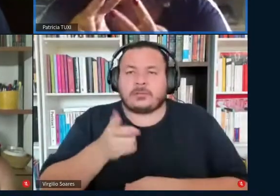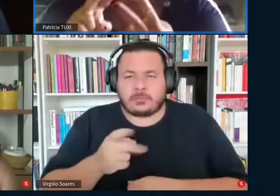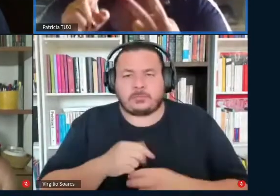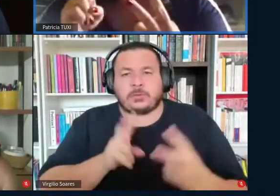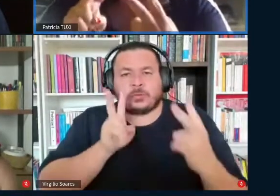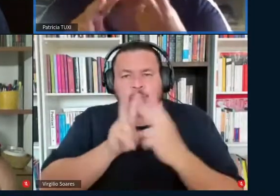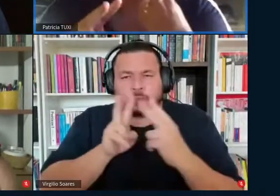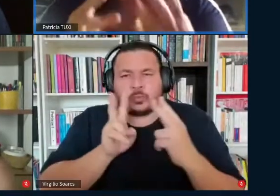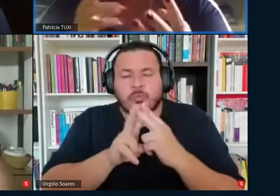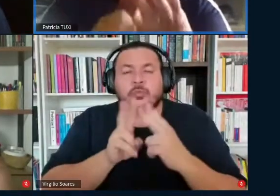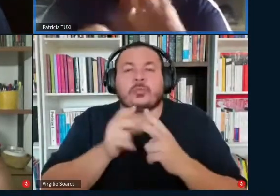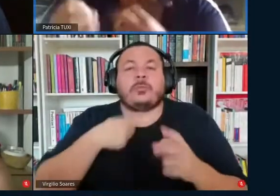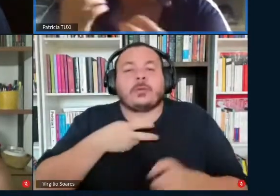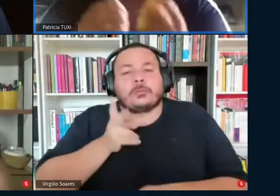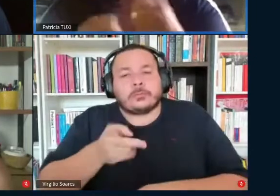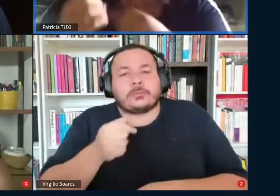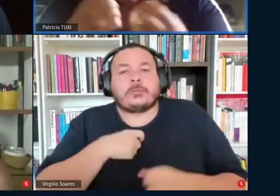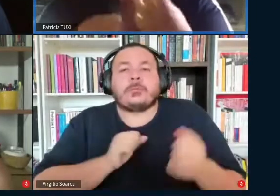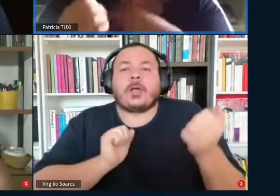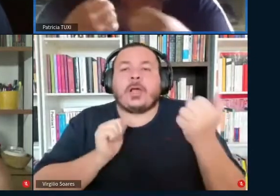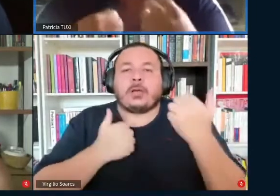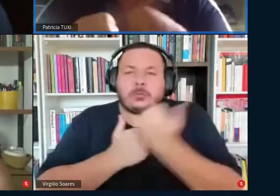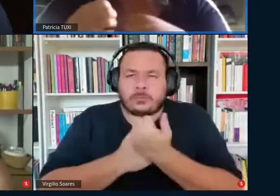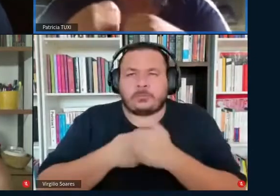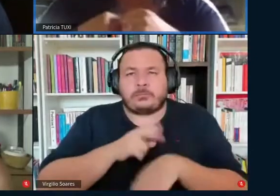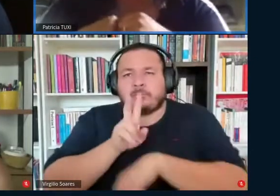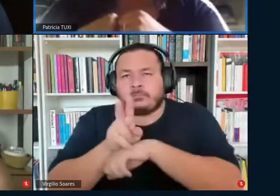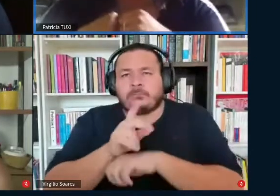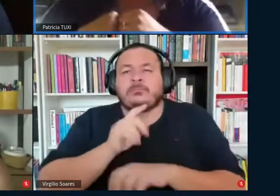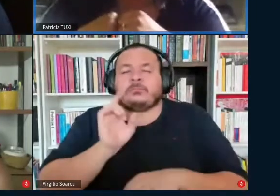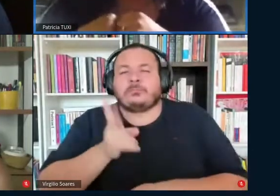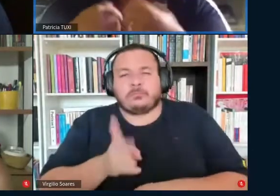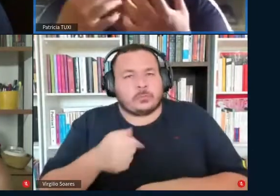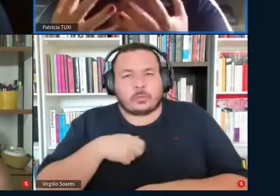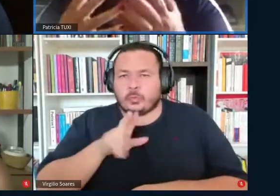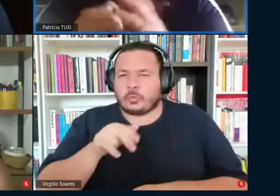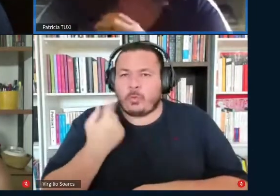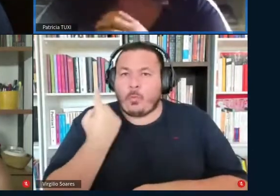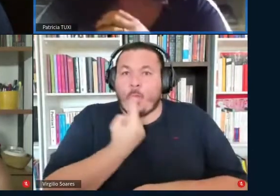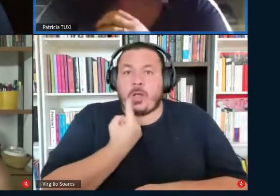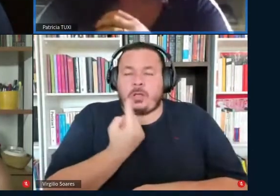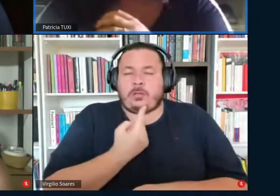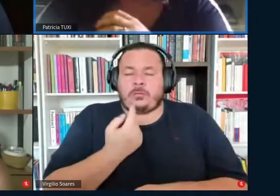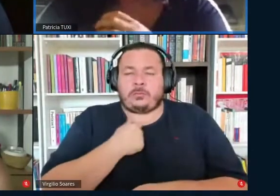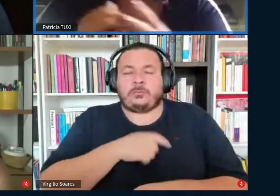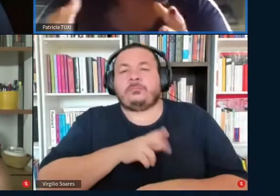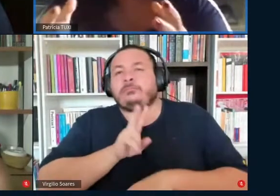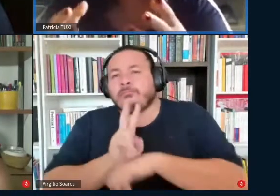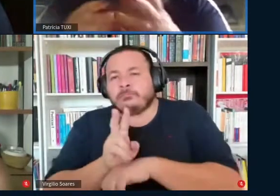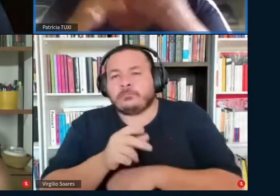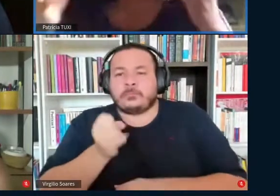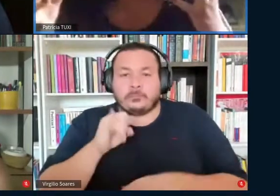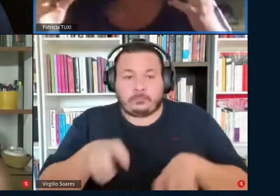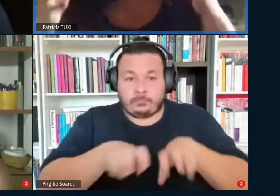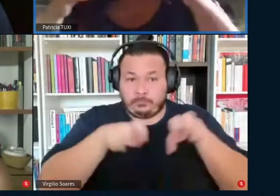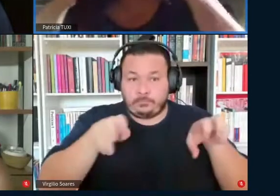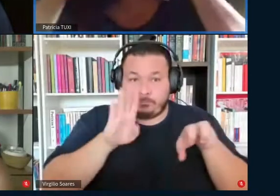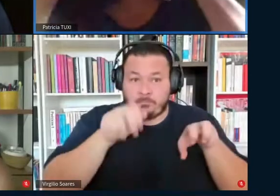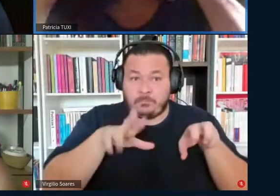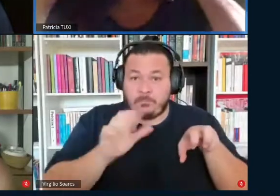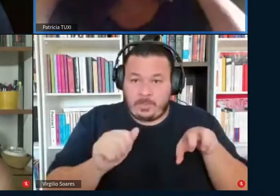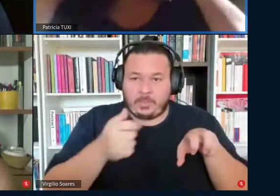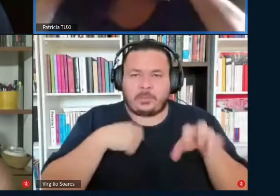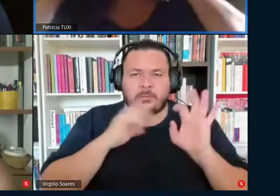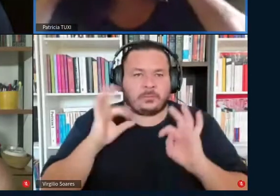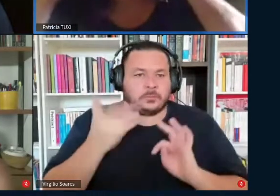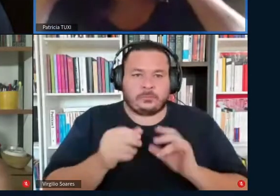outro estar ali te dando um feed, né? Você nunca está só como intérprete. Então, eu fiquei quando vai ter uma banca mesmo, né? Todo mundo